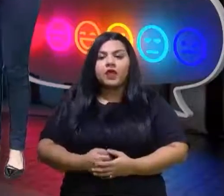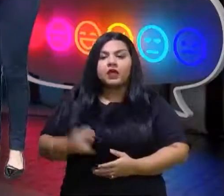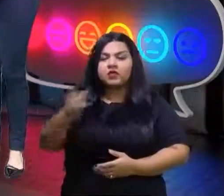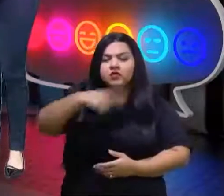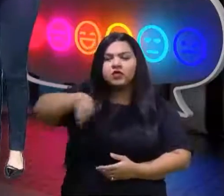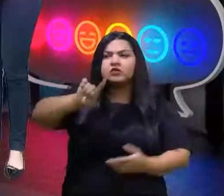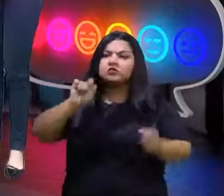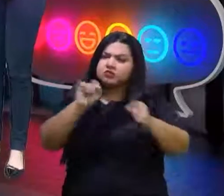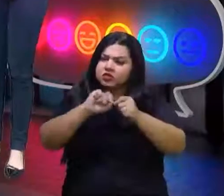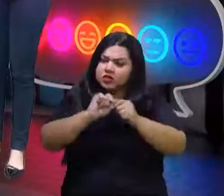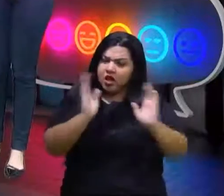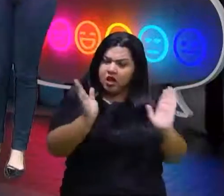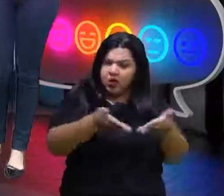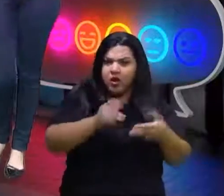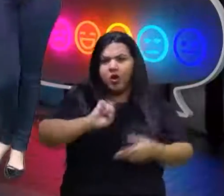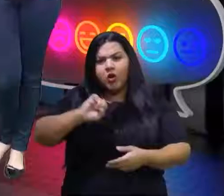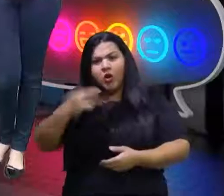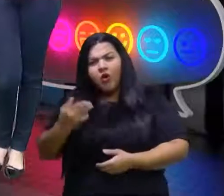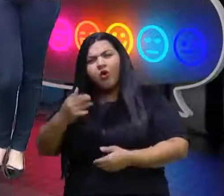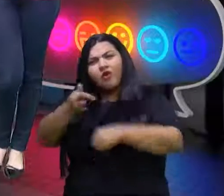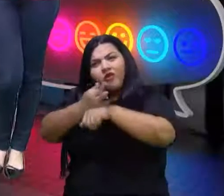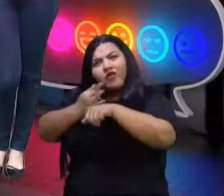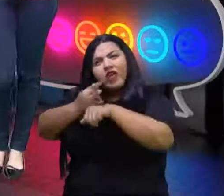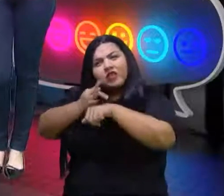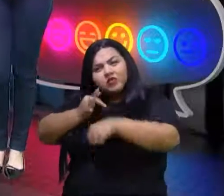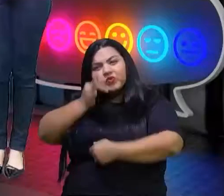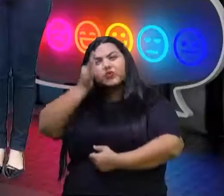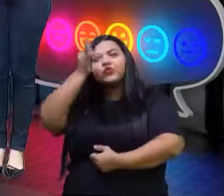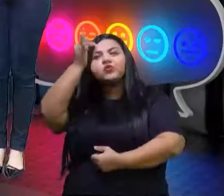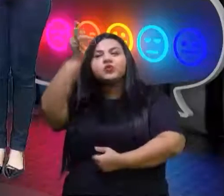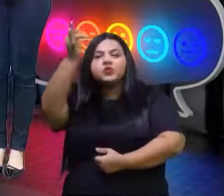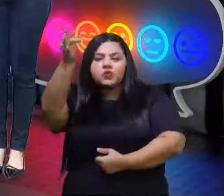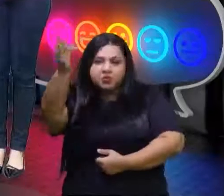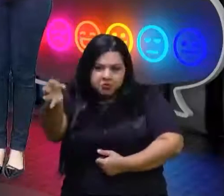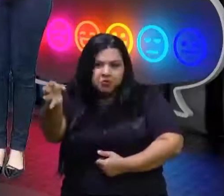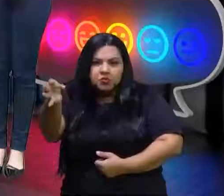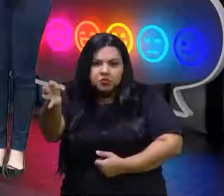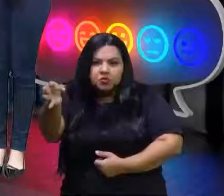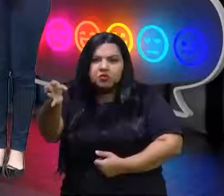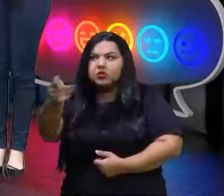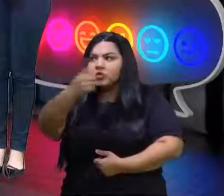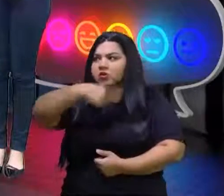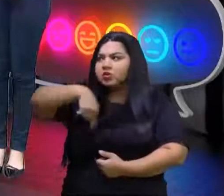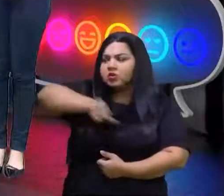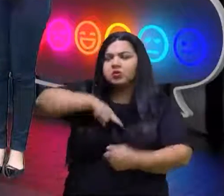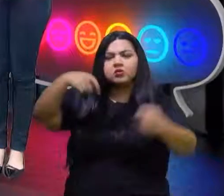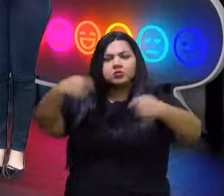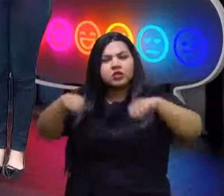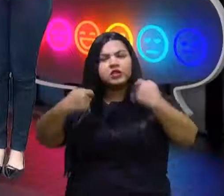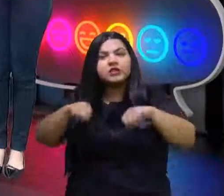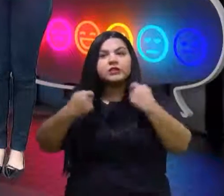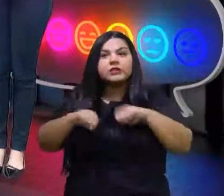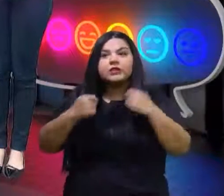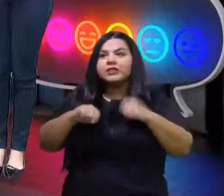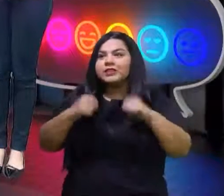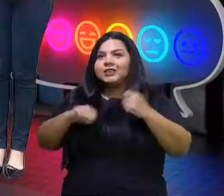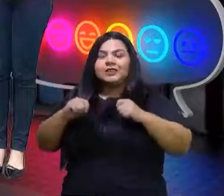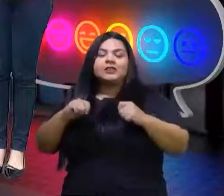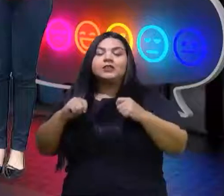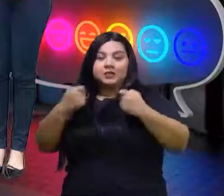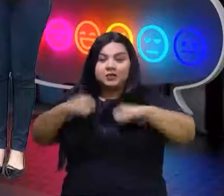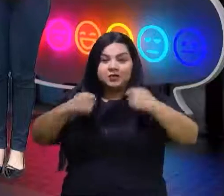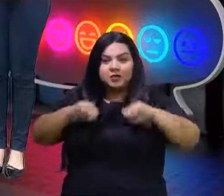consiga realizar agora, ou talvez que você consiga realizar mais para frente, né? Porque a gente precisa correr atrás dos nossos sonhos e